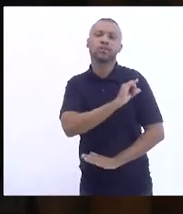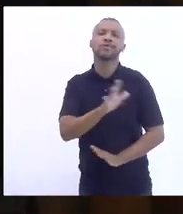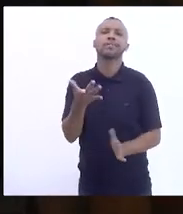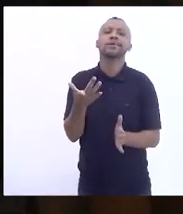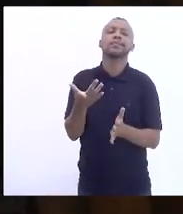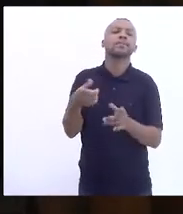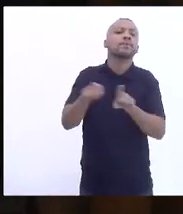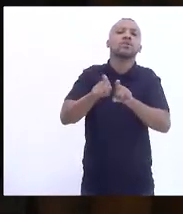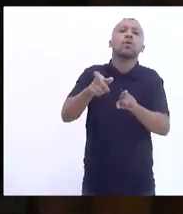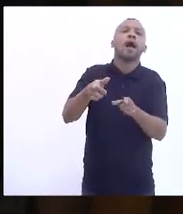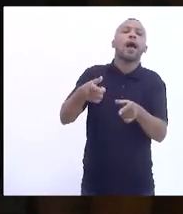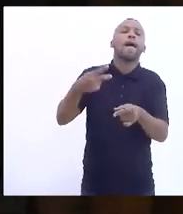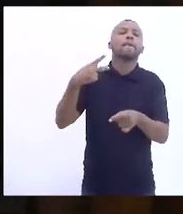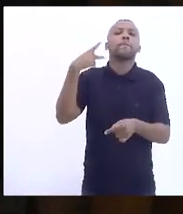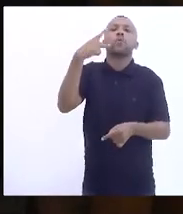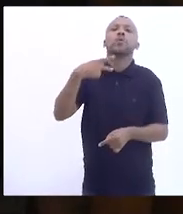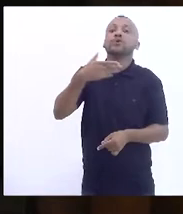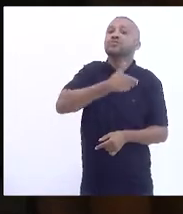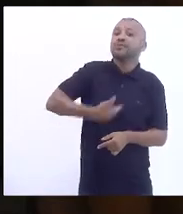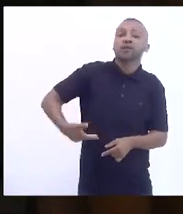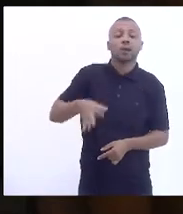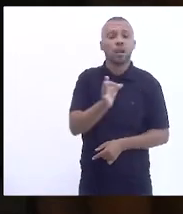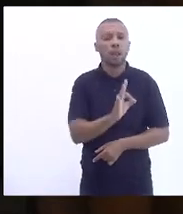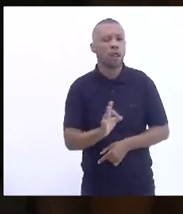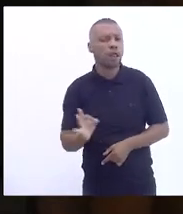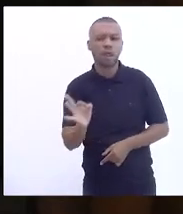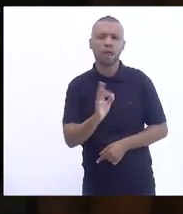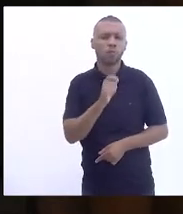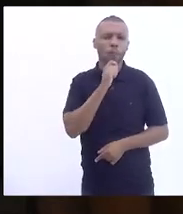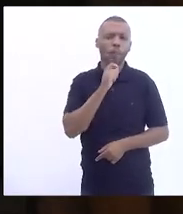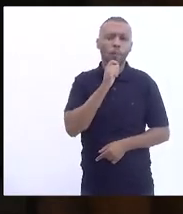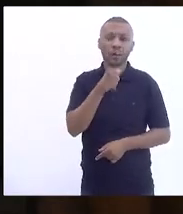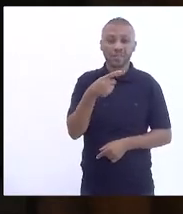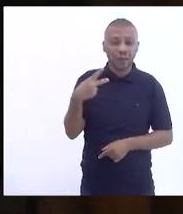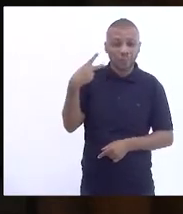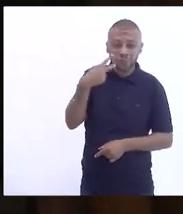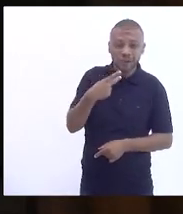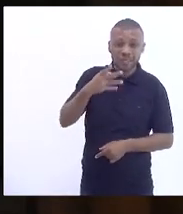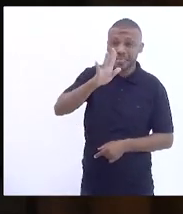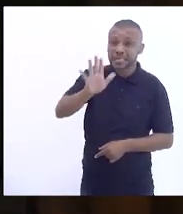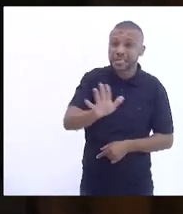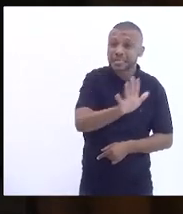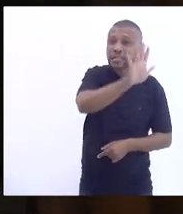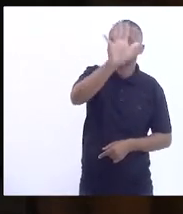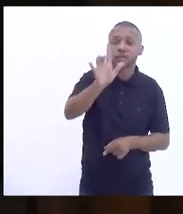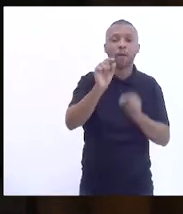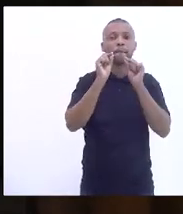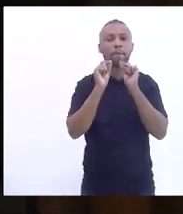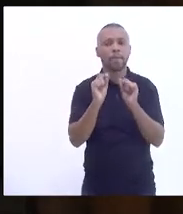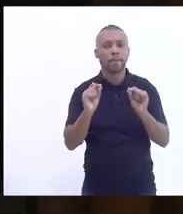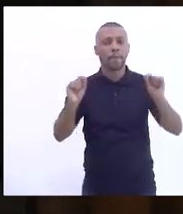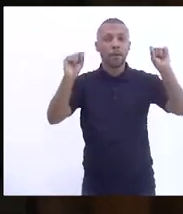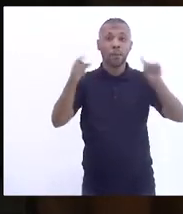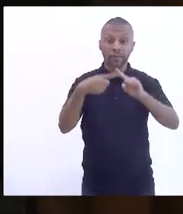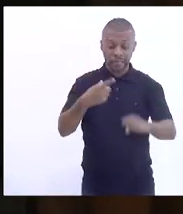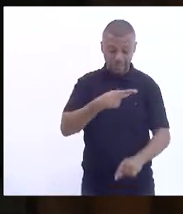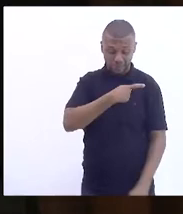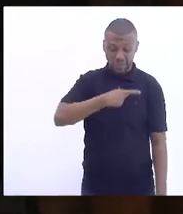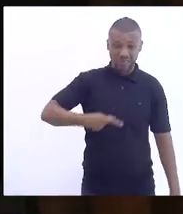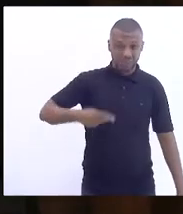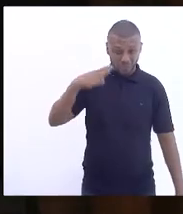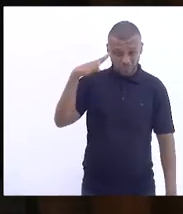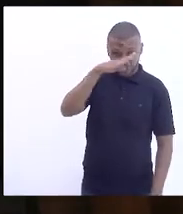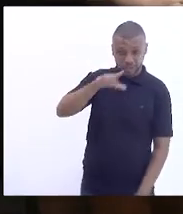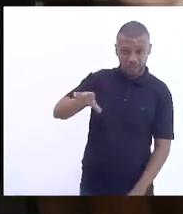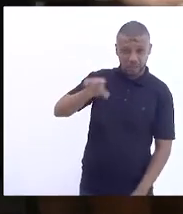por isso que eu tô comendo do estado não se algum momento político Abismo é política nacional porque esse presidente é que tá eleito